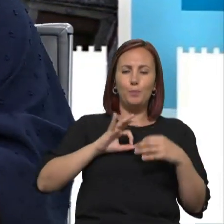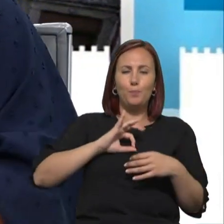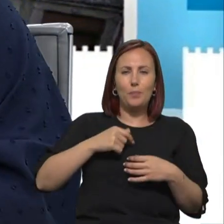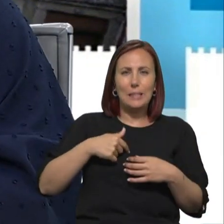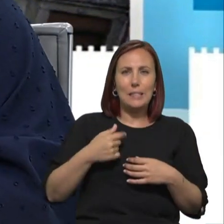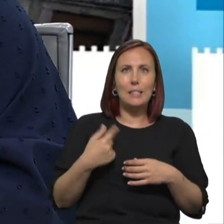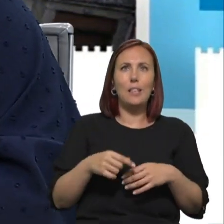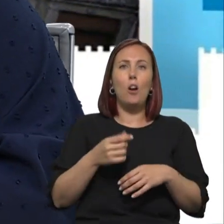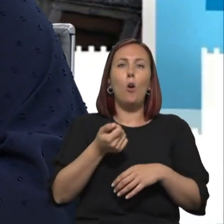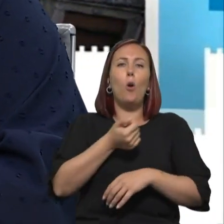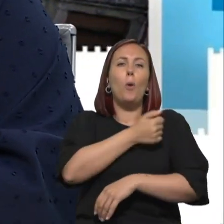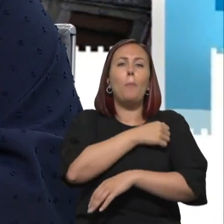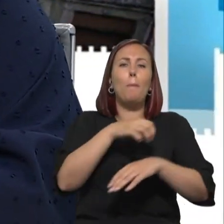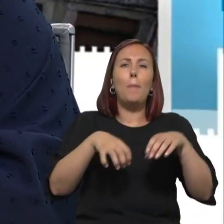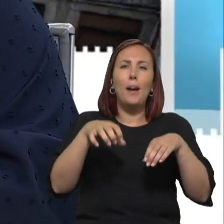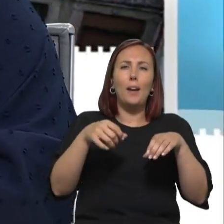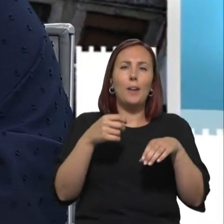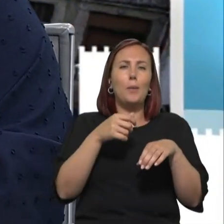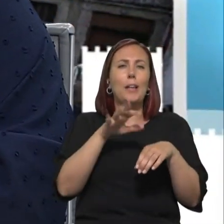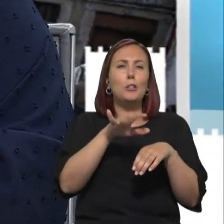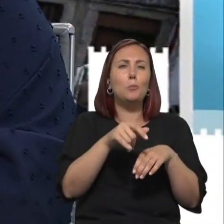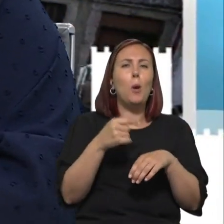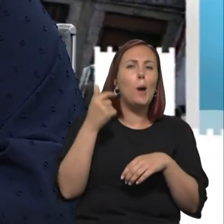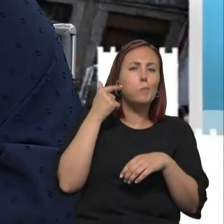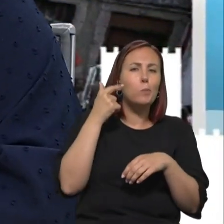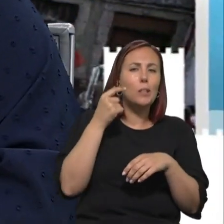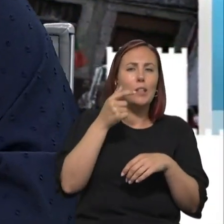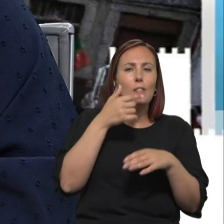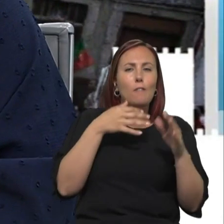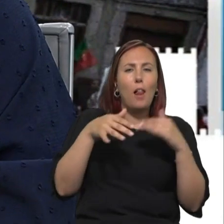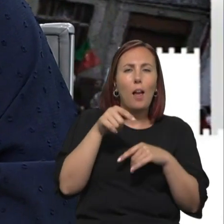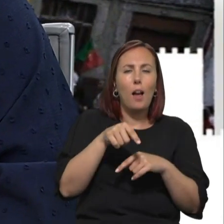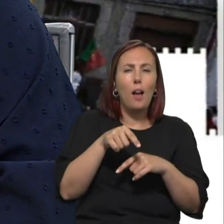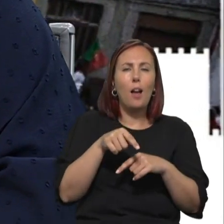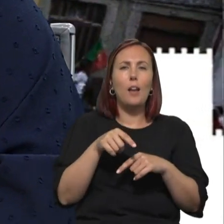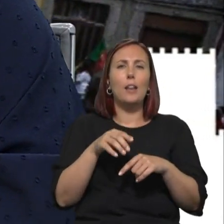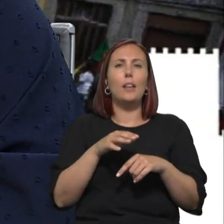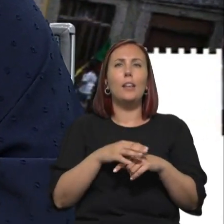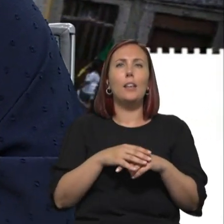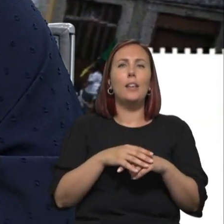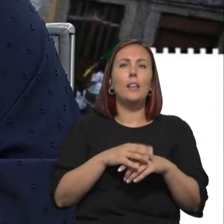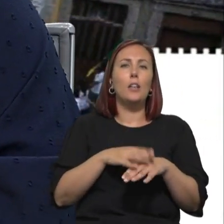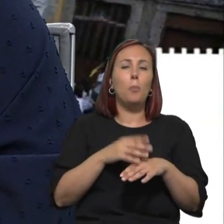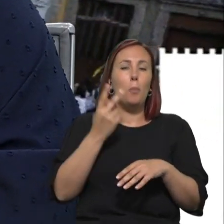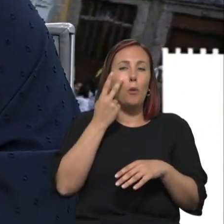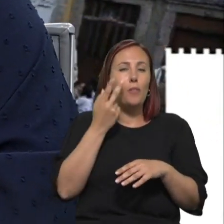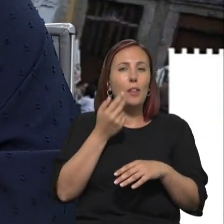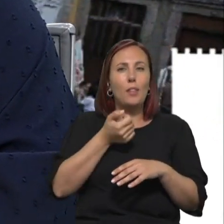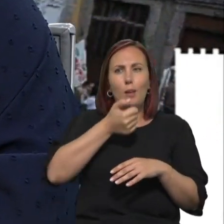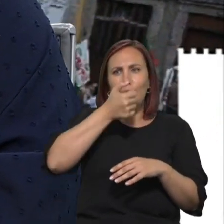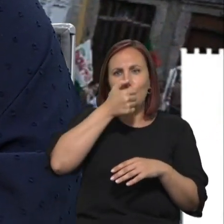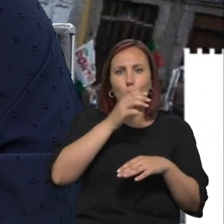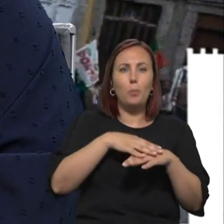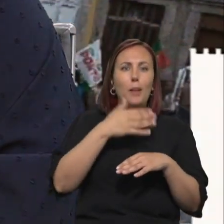num bairro em Lisboa. Não estamos muito acostumados, de facto, a mergulhar naquilo que é a vida de um homem, e foi uma vida muito cheia. São 89